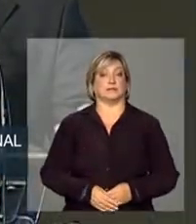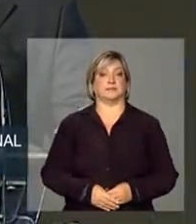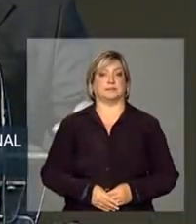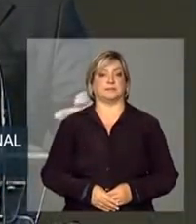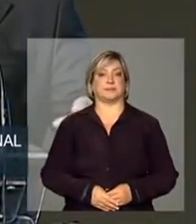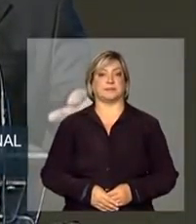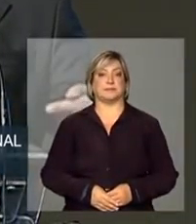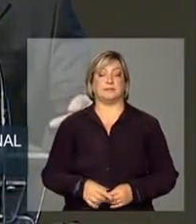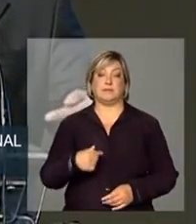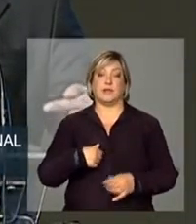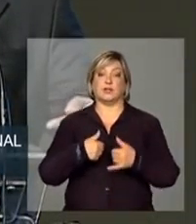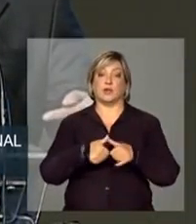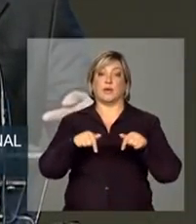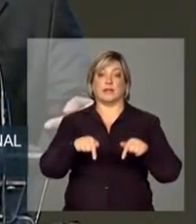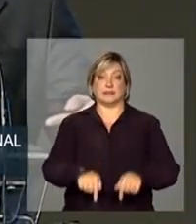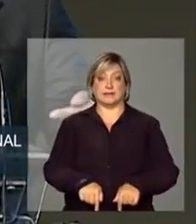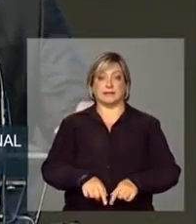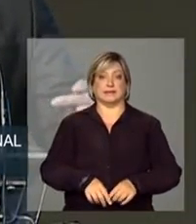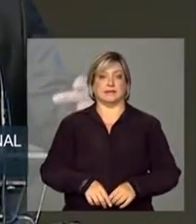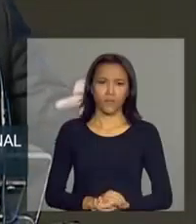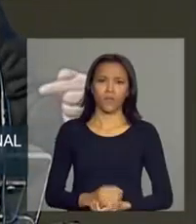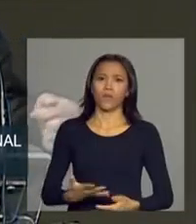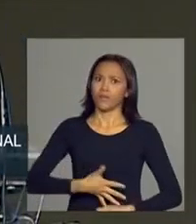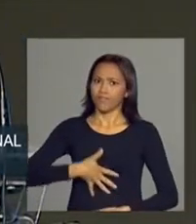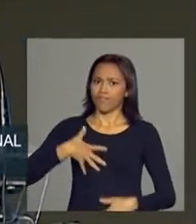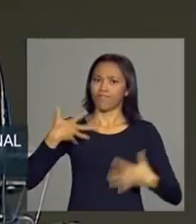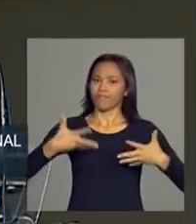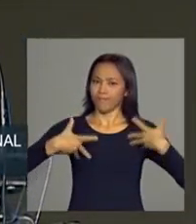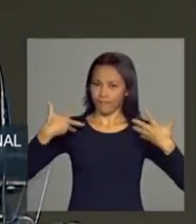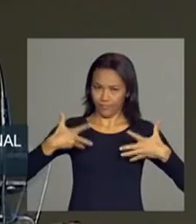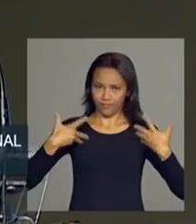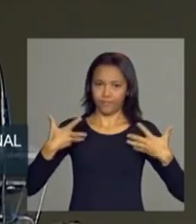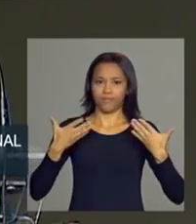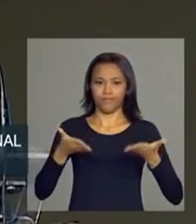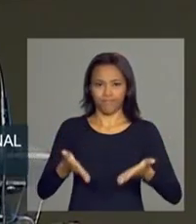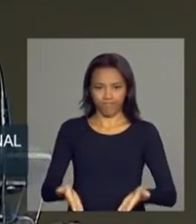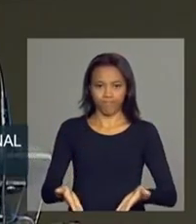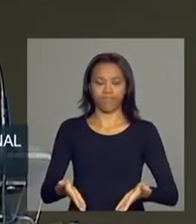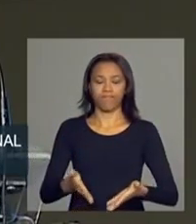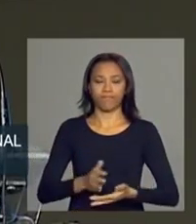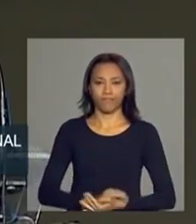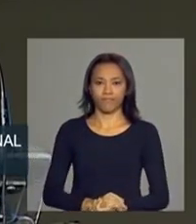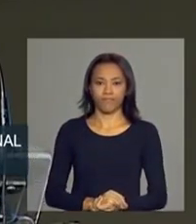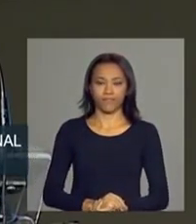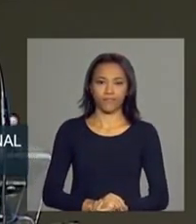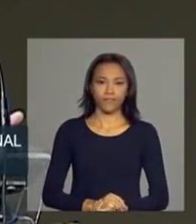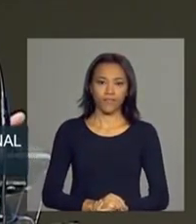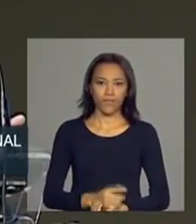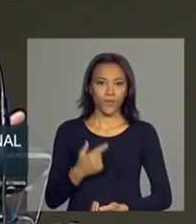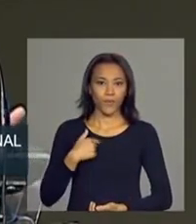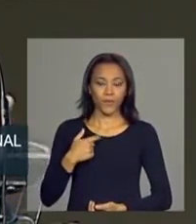públicas que permita que o desenvolvimento possa se espalhar nos 4 cantos do território nacional.